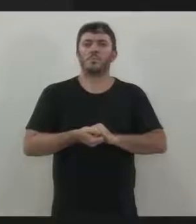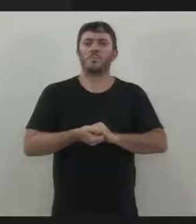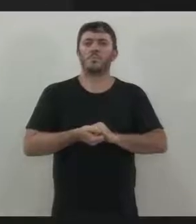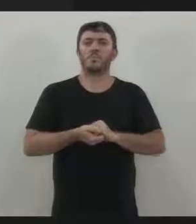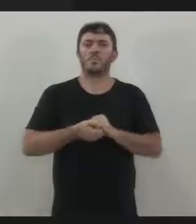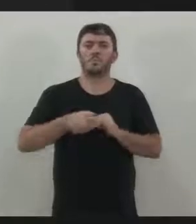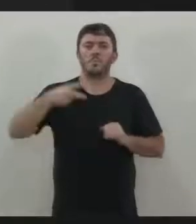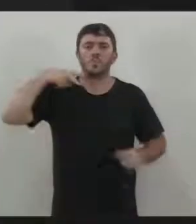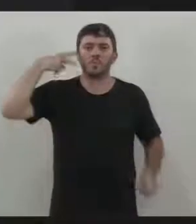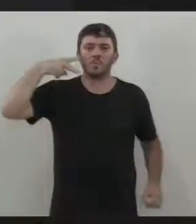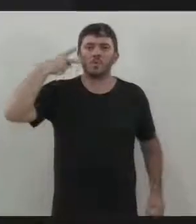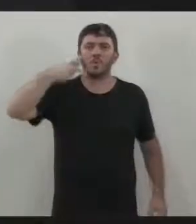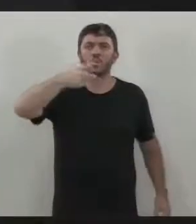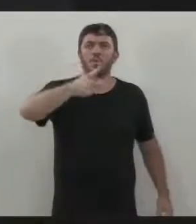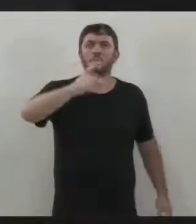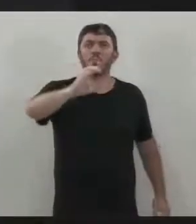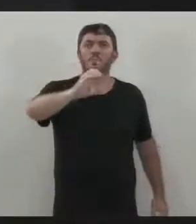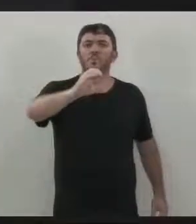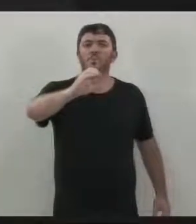Vereador Edson PC.